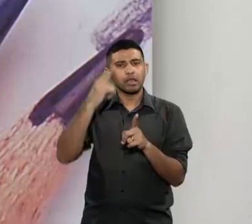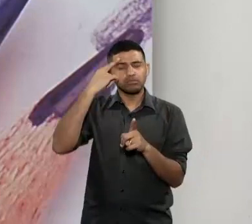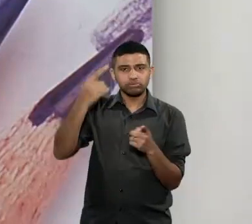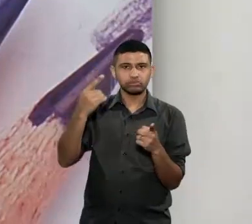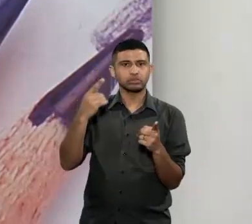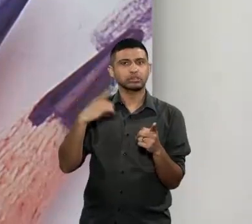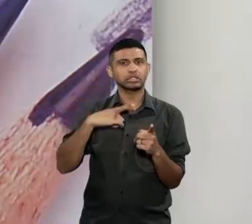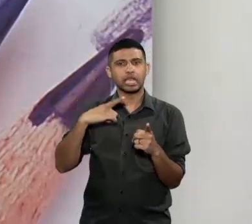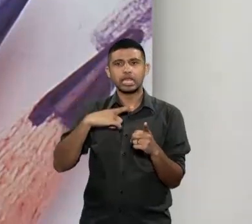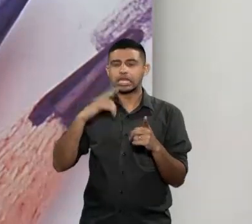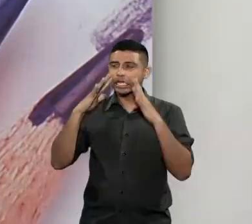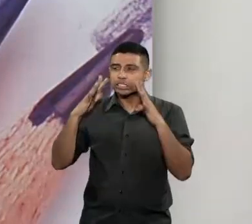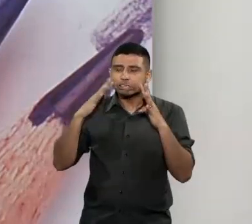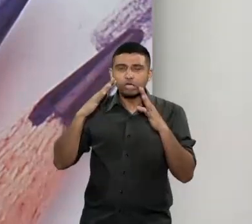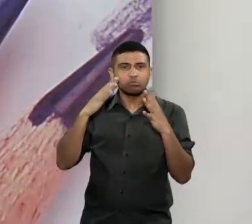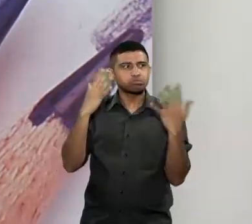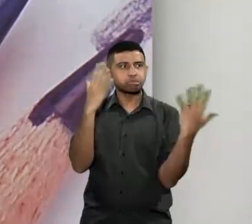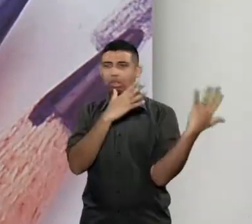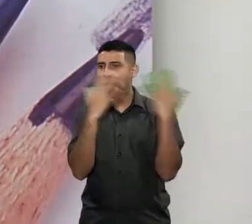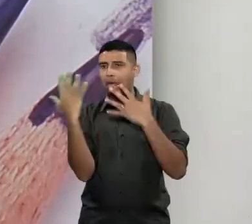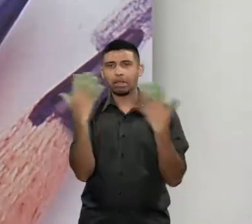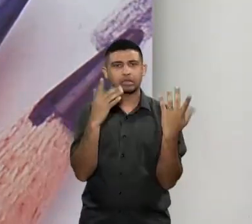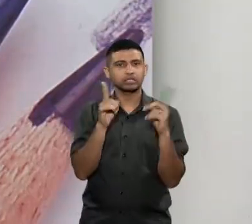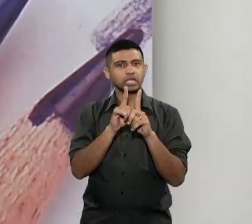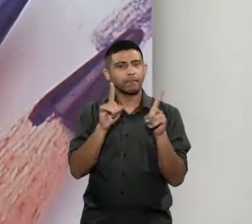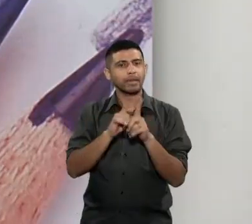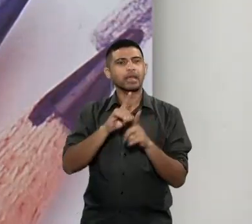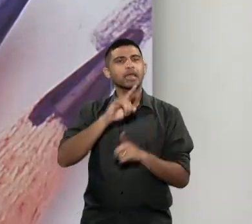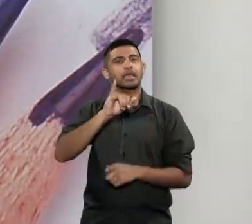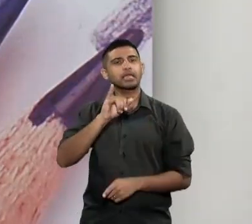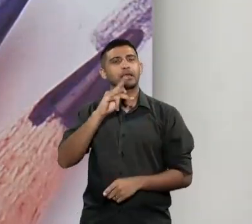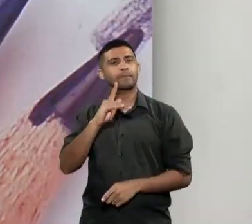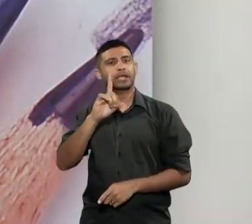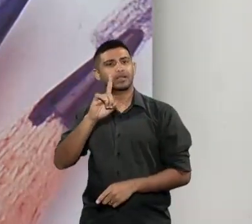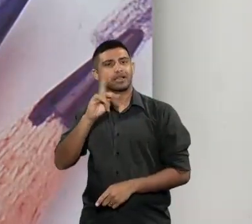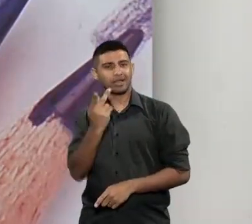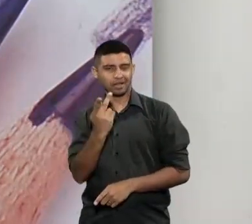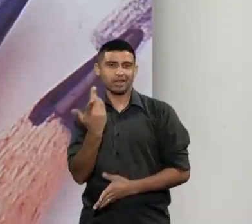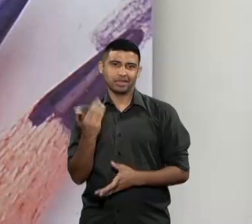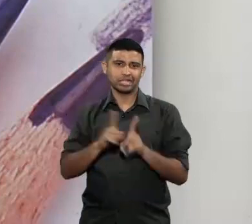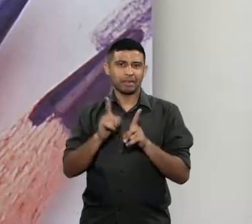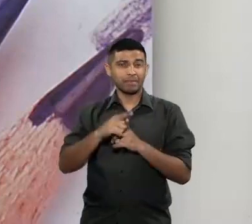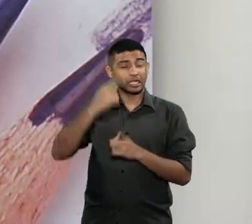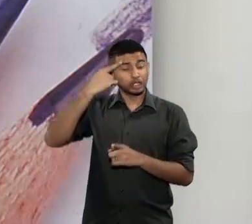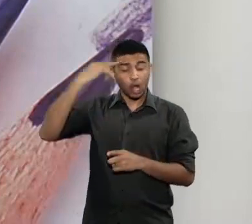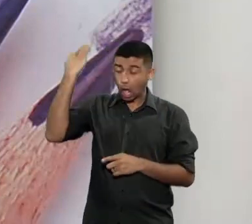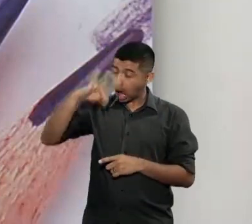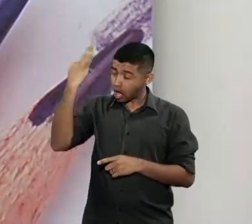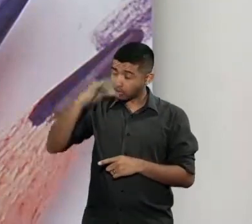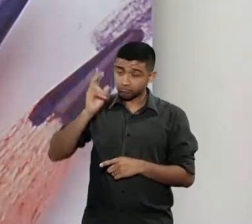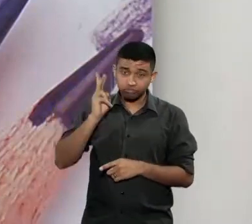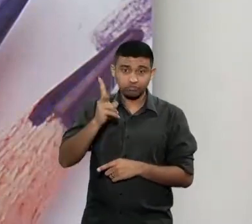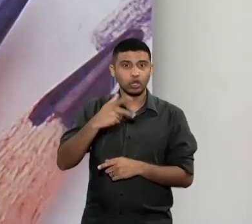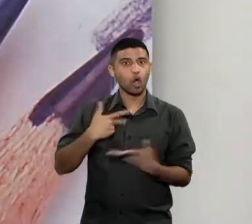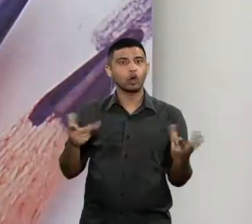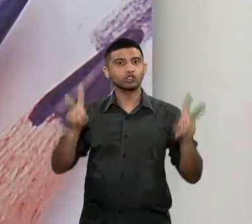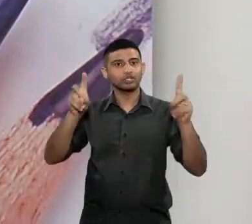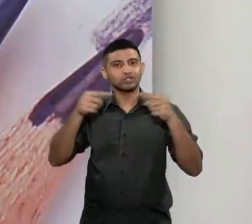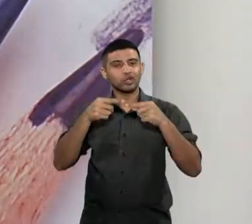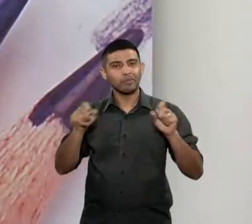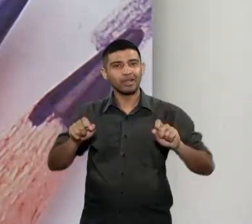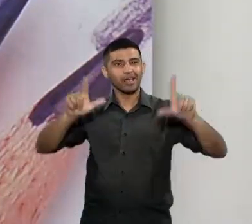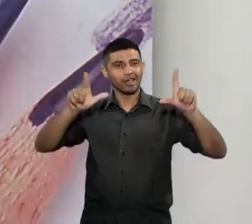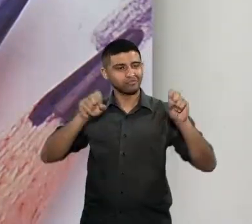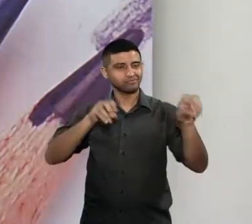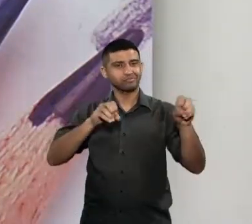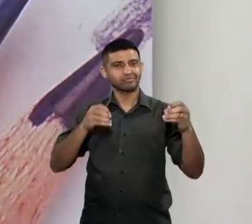dislexia, ao transtorno do déficit de atenção e hiperatividade, o TDAH, ou mesmo a enxaqueca. Esse é o nosso assunto de